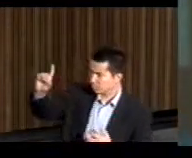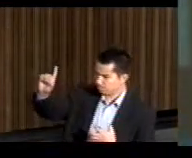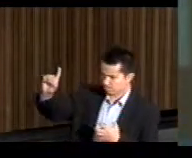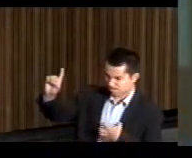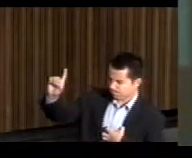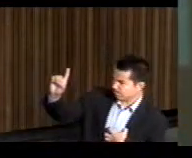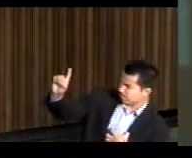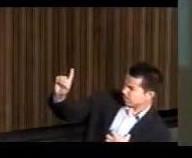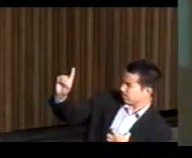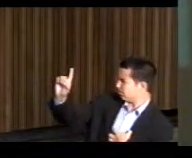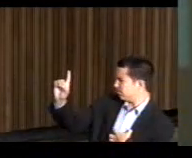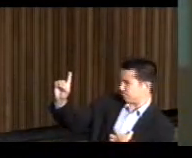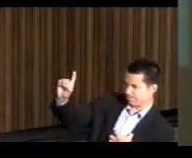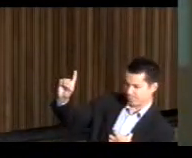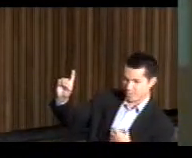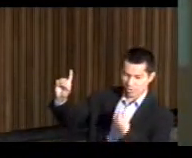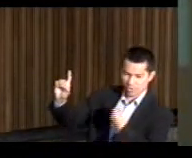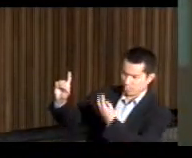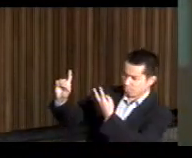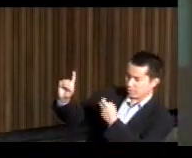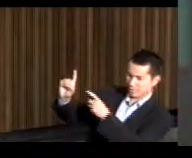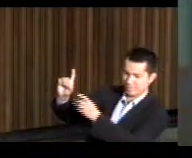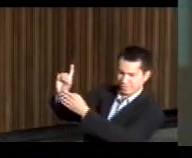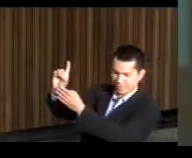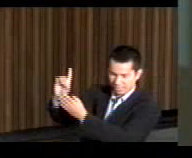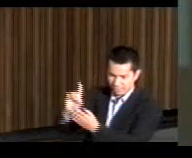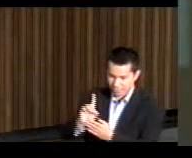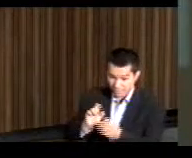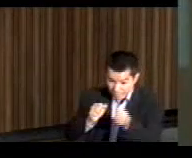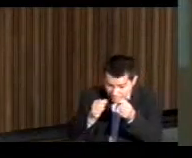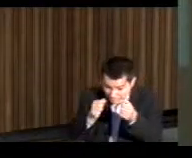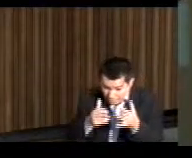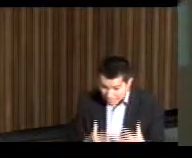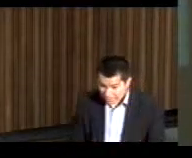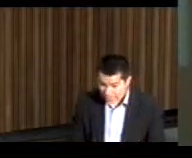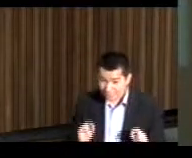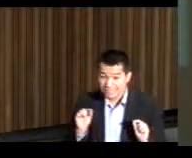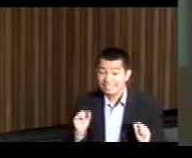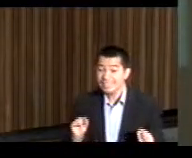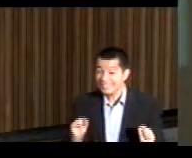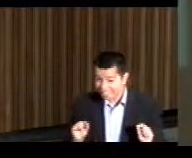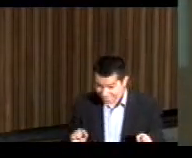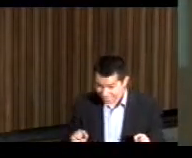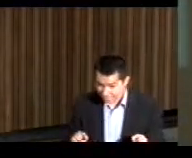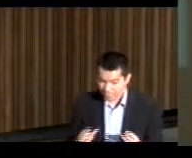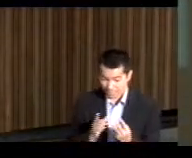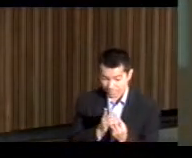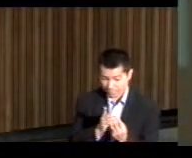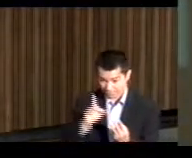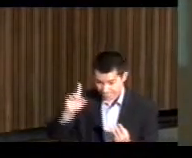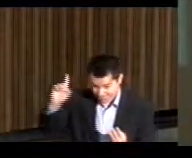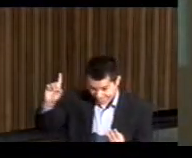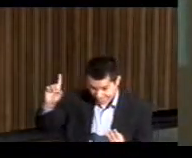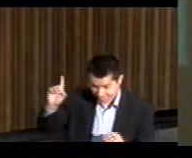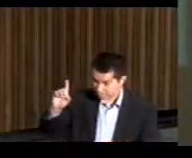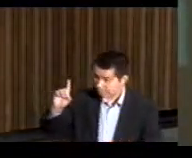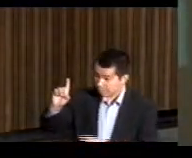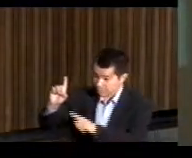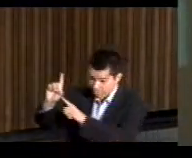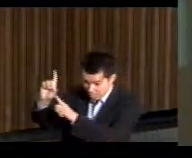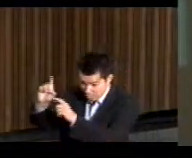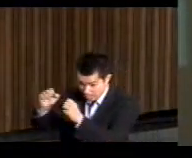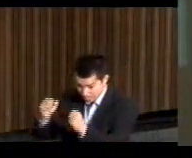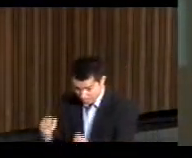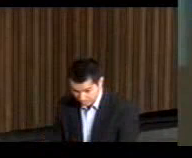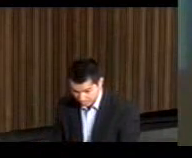esse contrato? Que assinou com você lá 24 anos atrás. E que